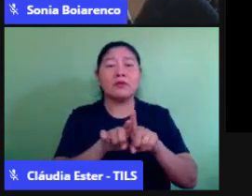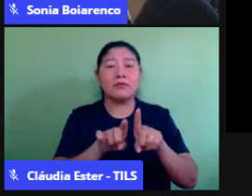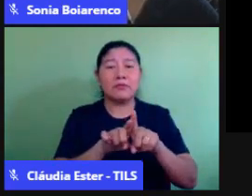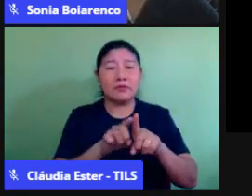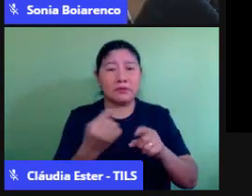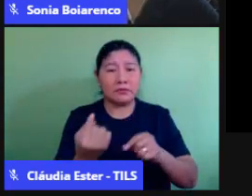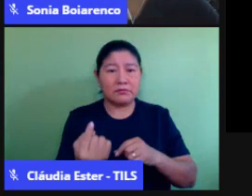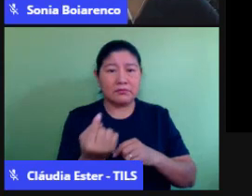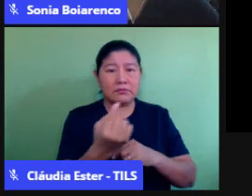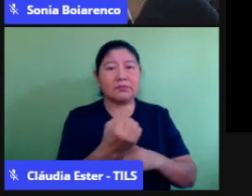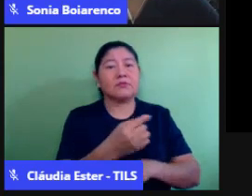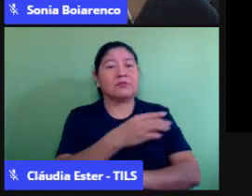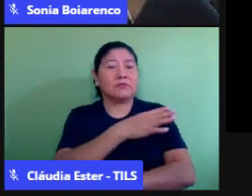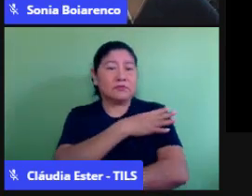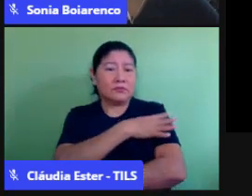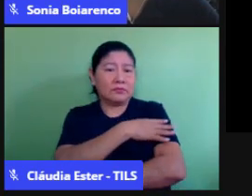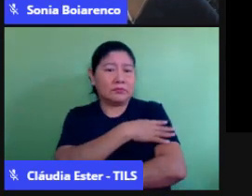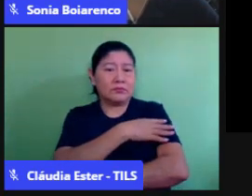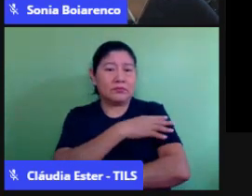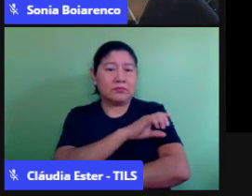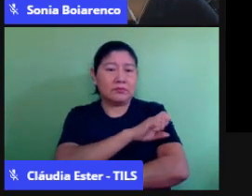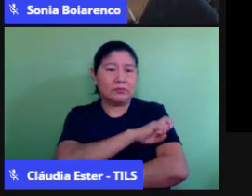sempre.